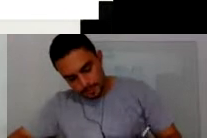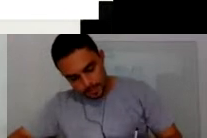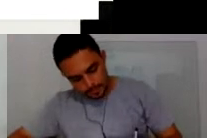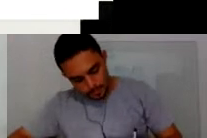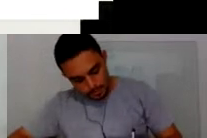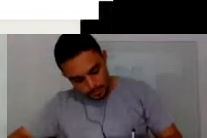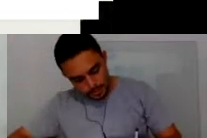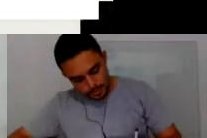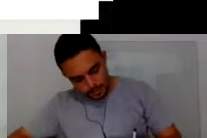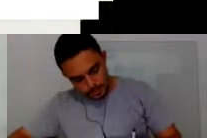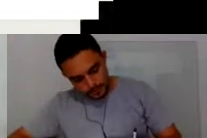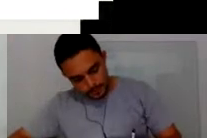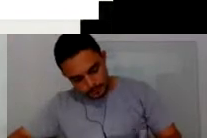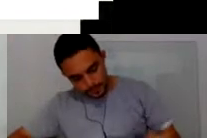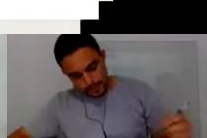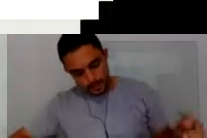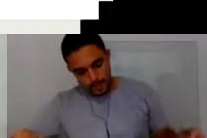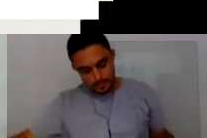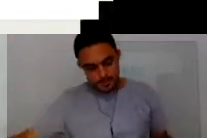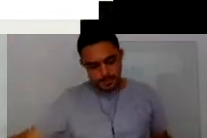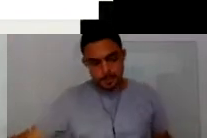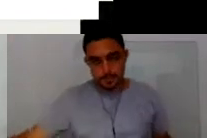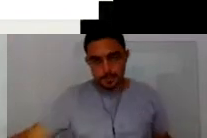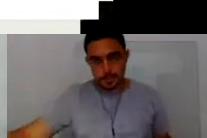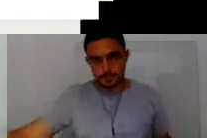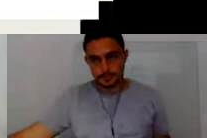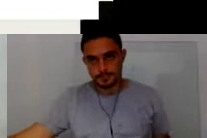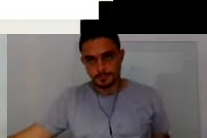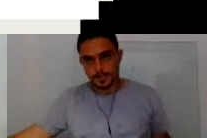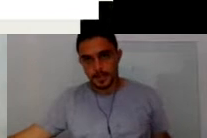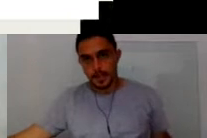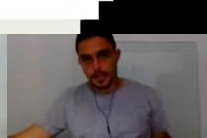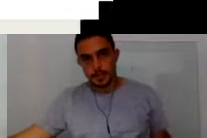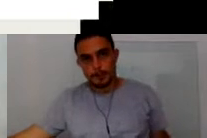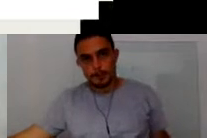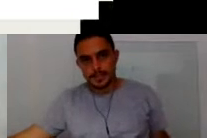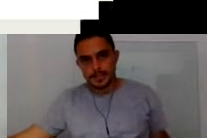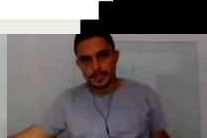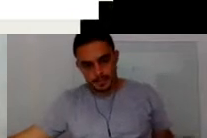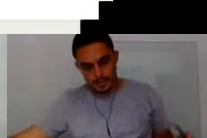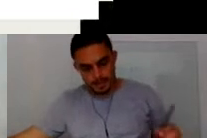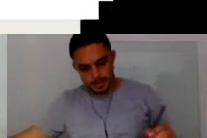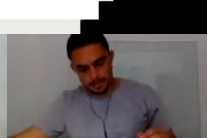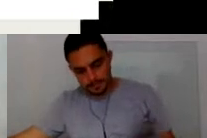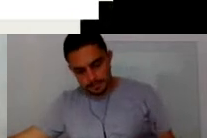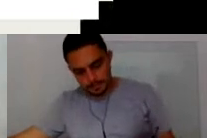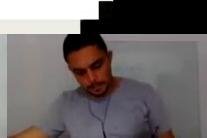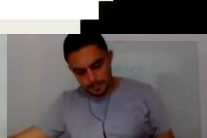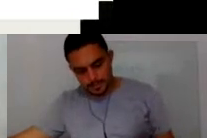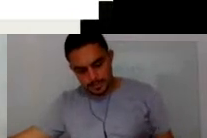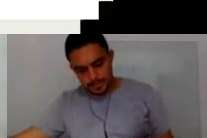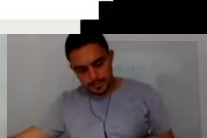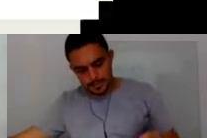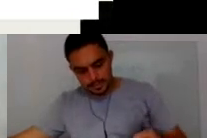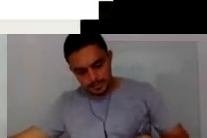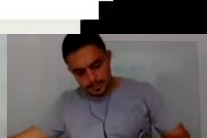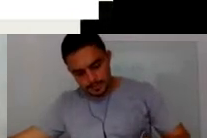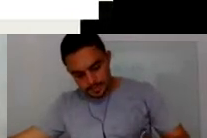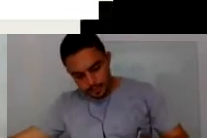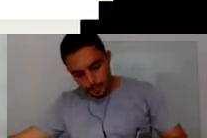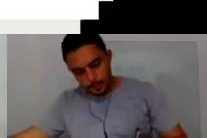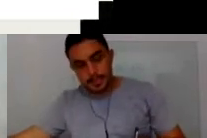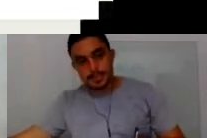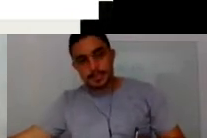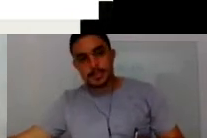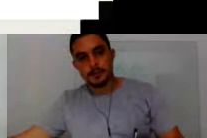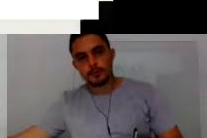umidade. Ok? Então, a umidade é igual a 25%. Tá? E o peso inicial da amostra é de